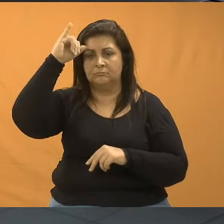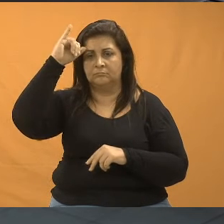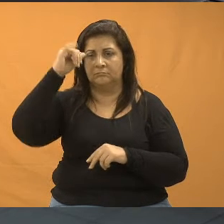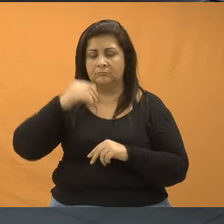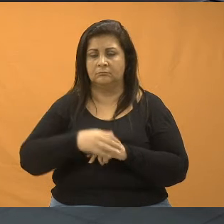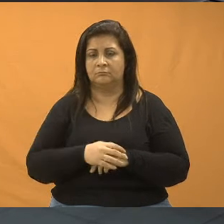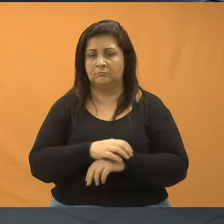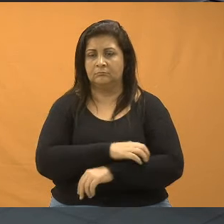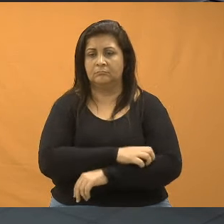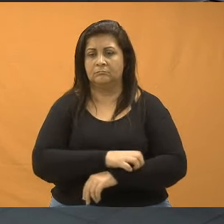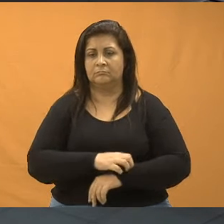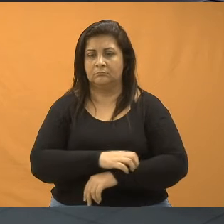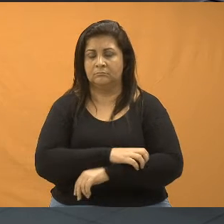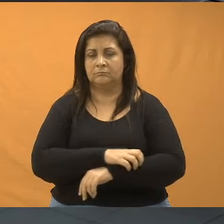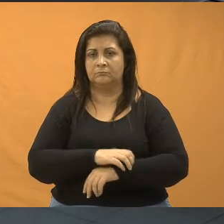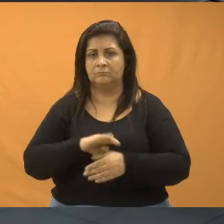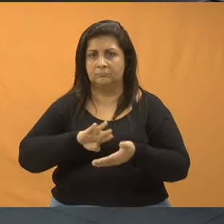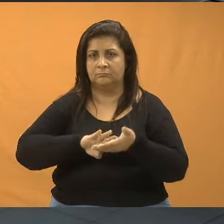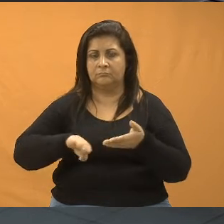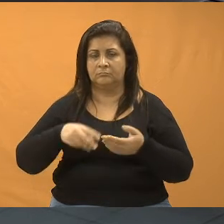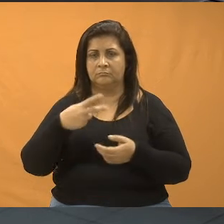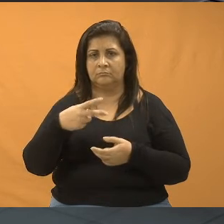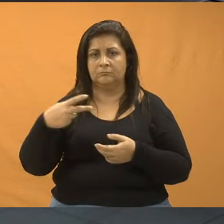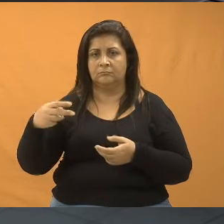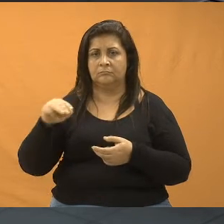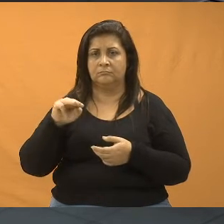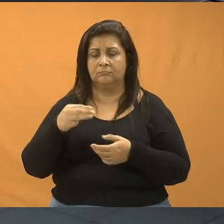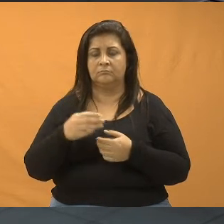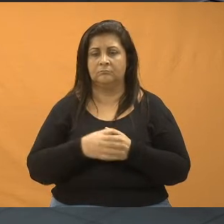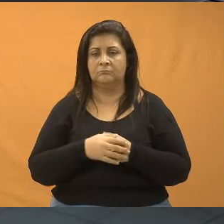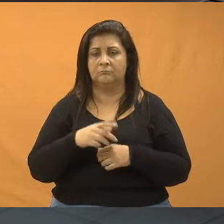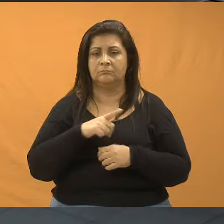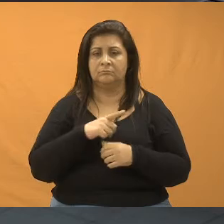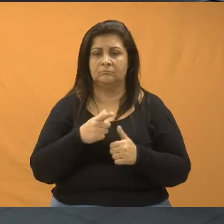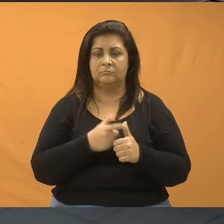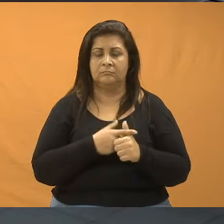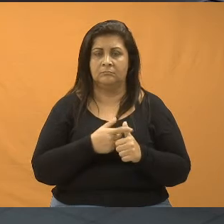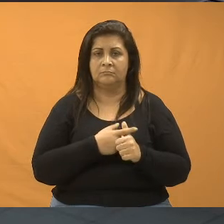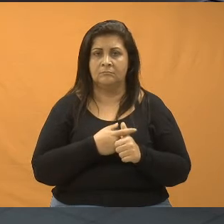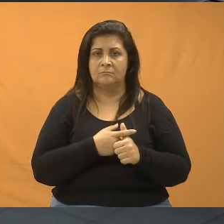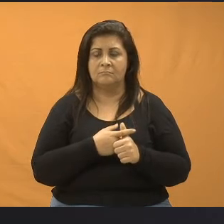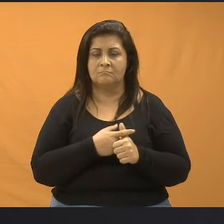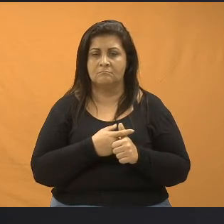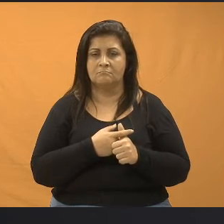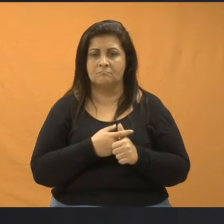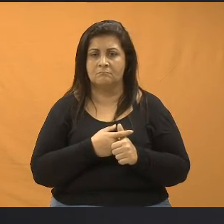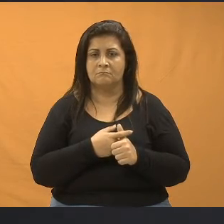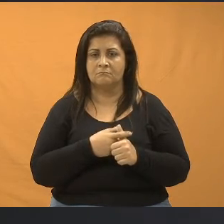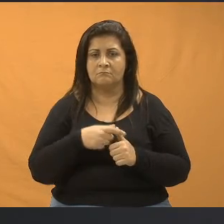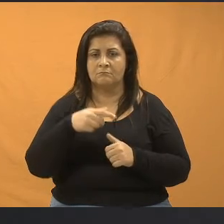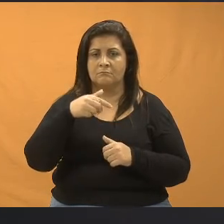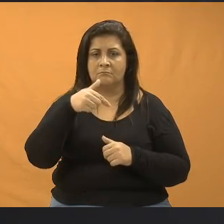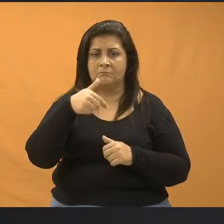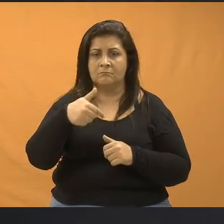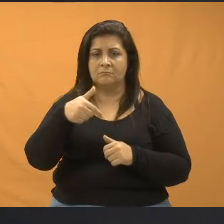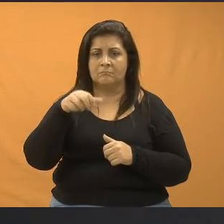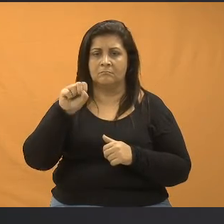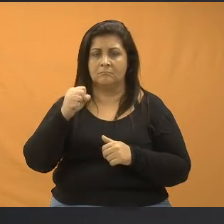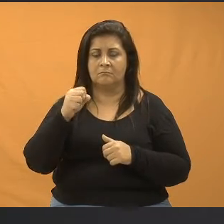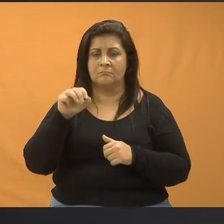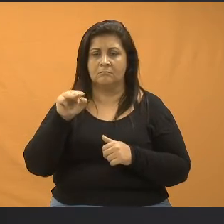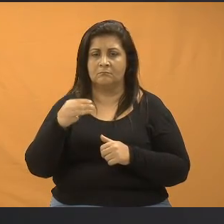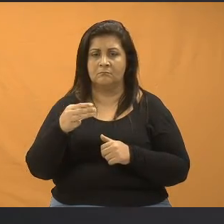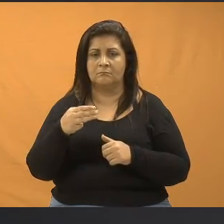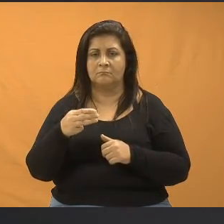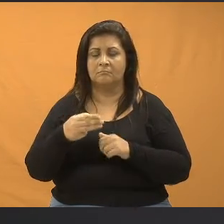esses 22 milhões... sobra uma dívida dos 100 milhões abatendo, sobra uma dívida de 78 milhões